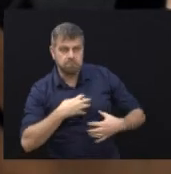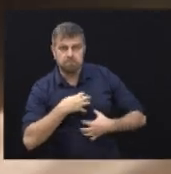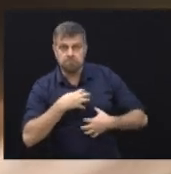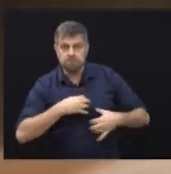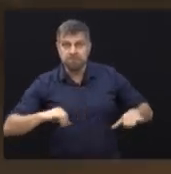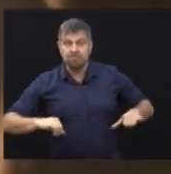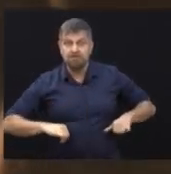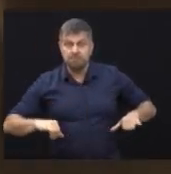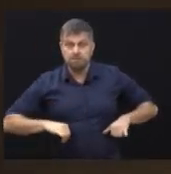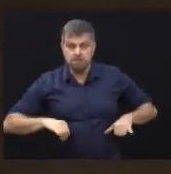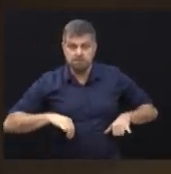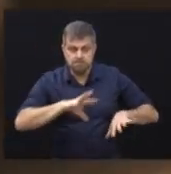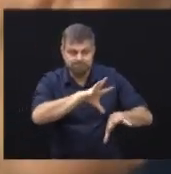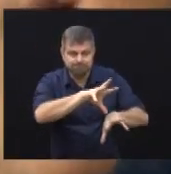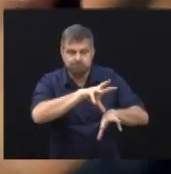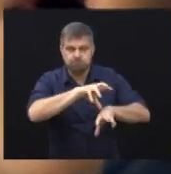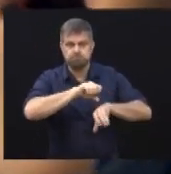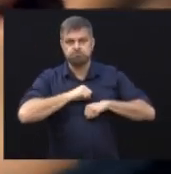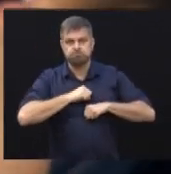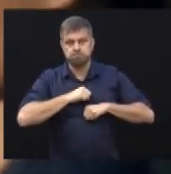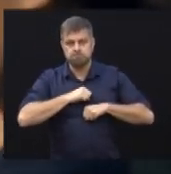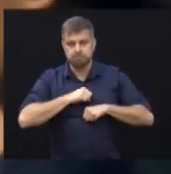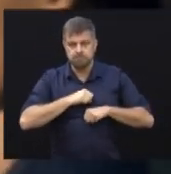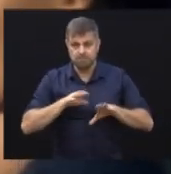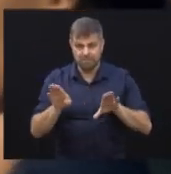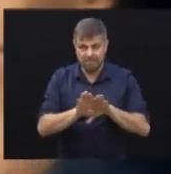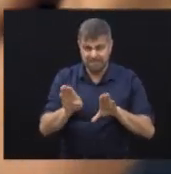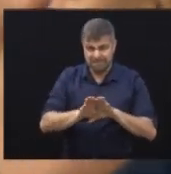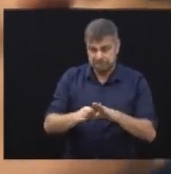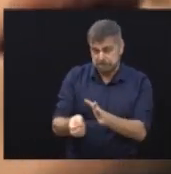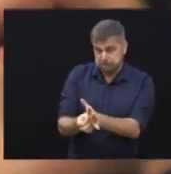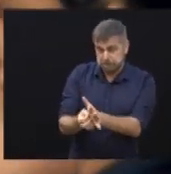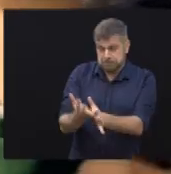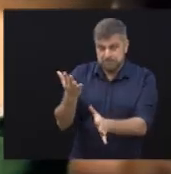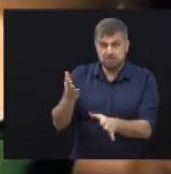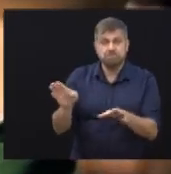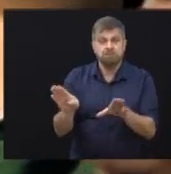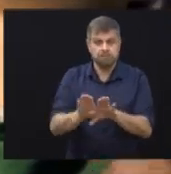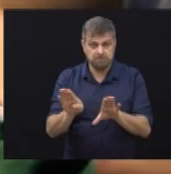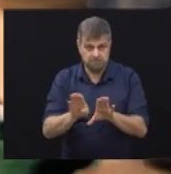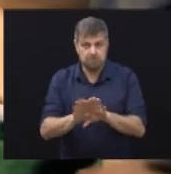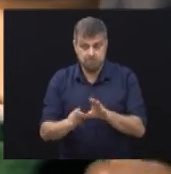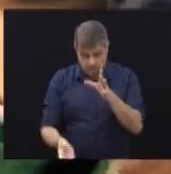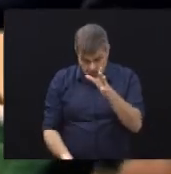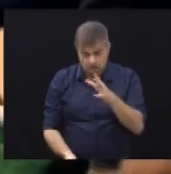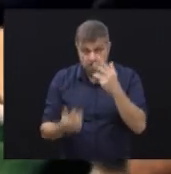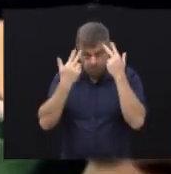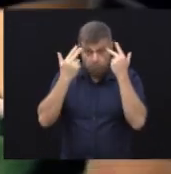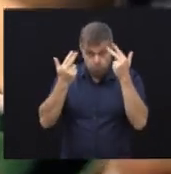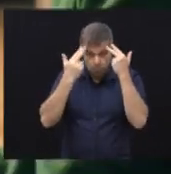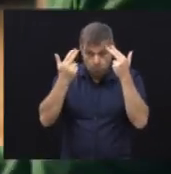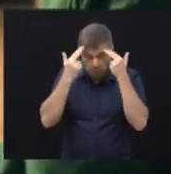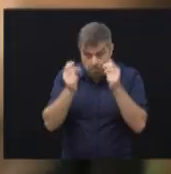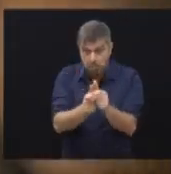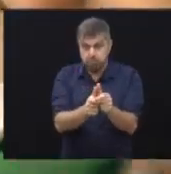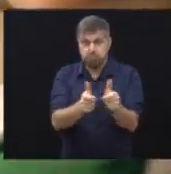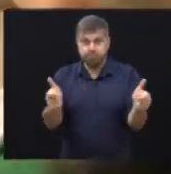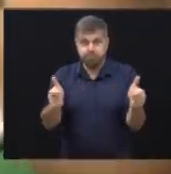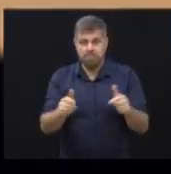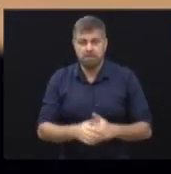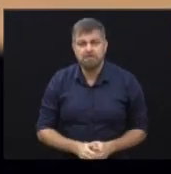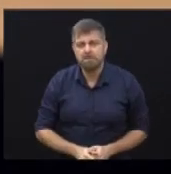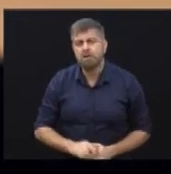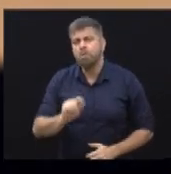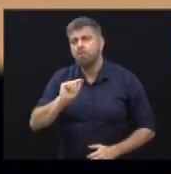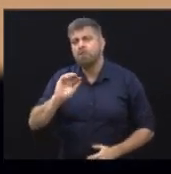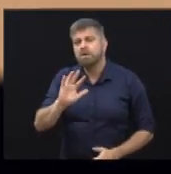indiretamente estão sofrendo aquela violência. Então, são situações, e até bastante comuns, né,